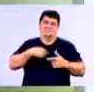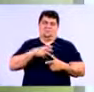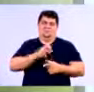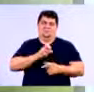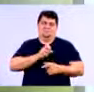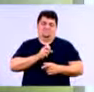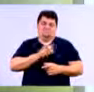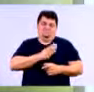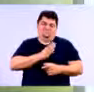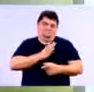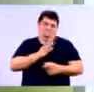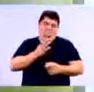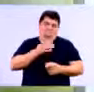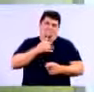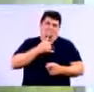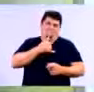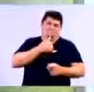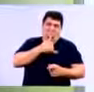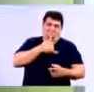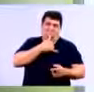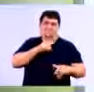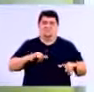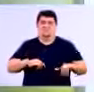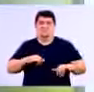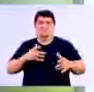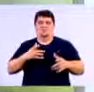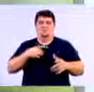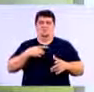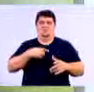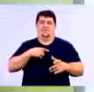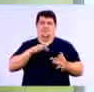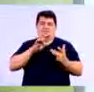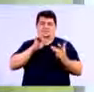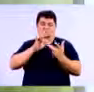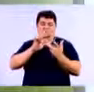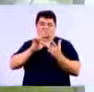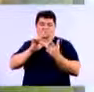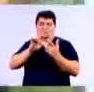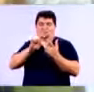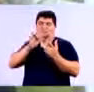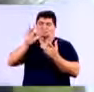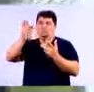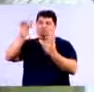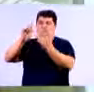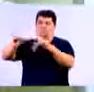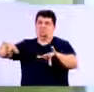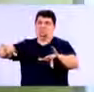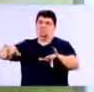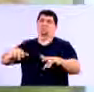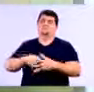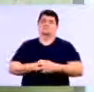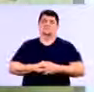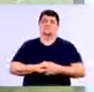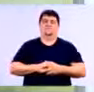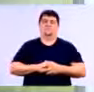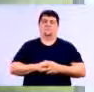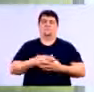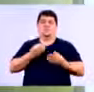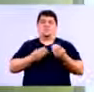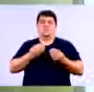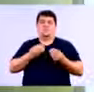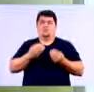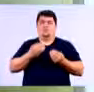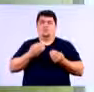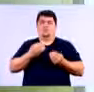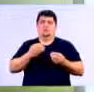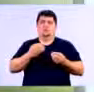porque é uma disciplina que passa e a gente vai deixando de ter contato com os alunos. Mas o que é essa análise de cenário em projetos de